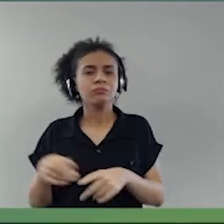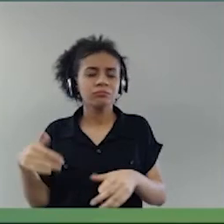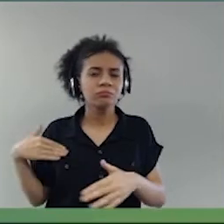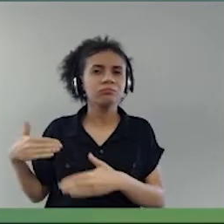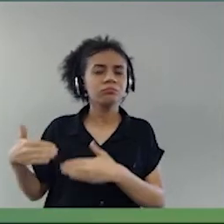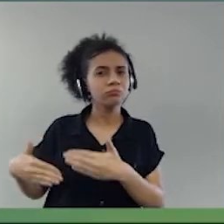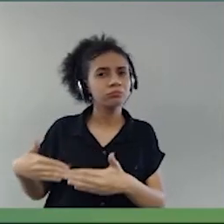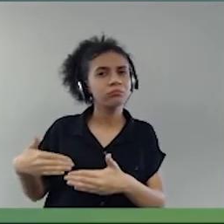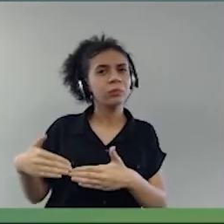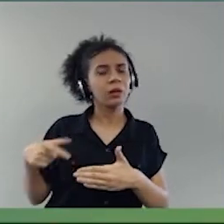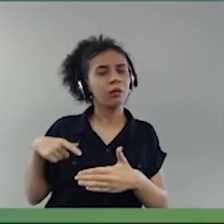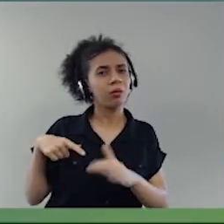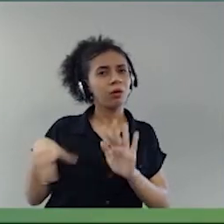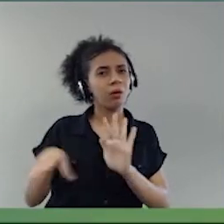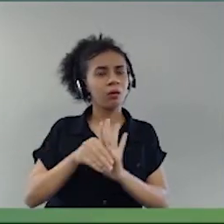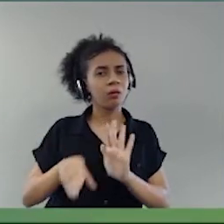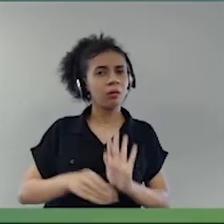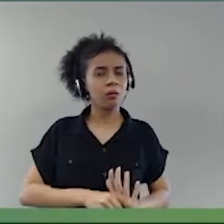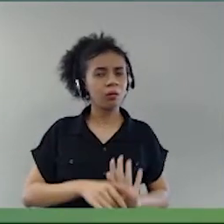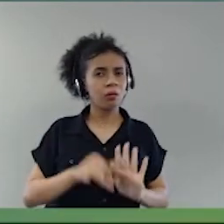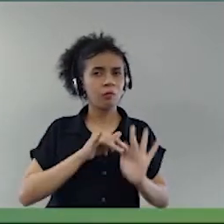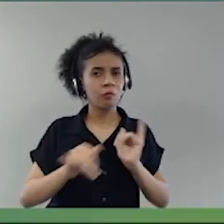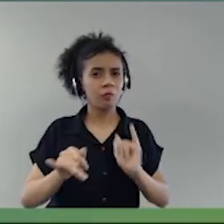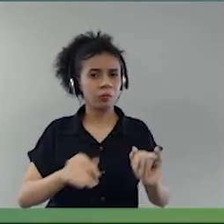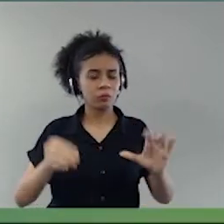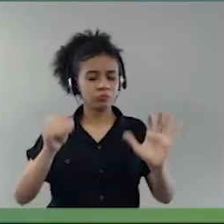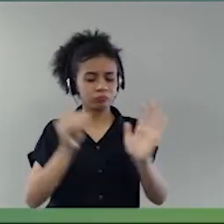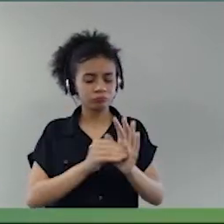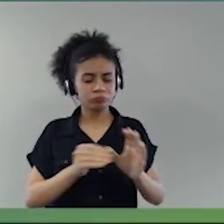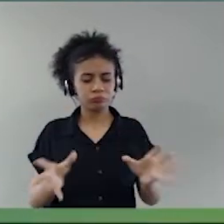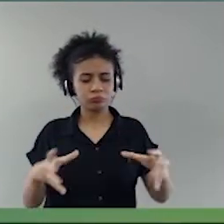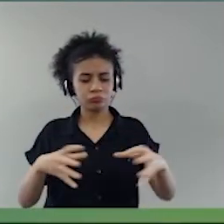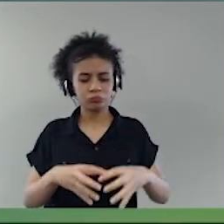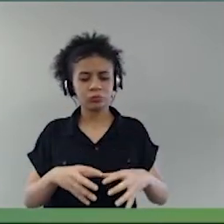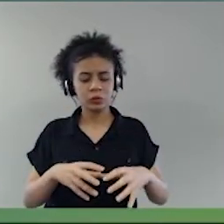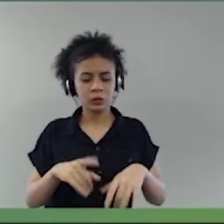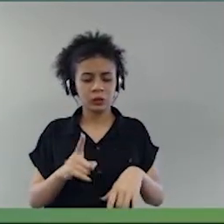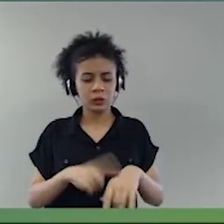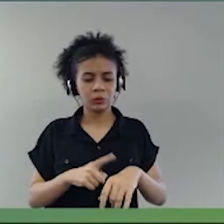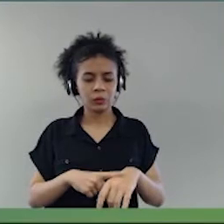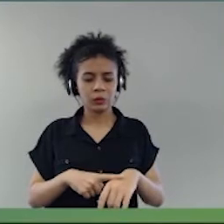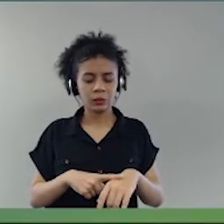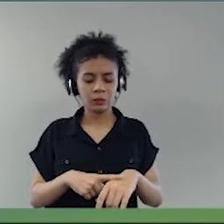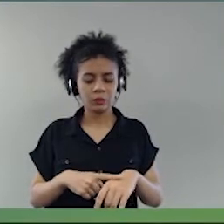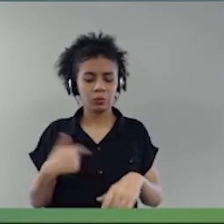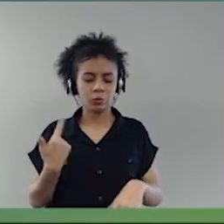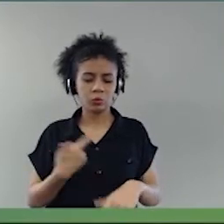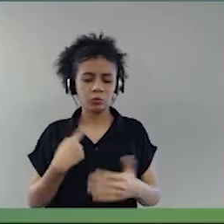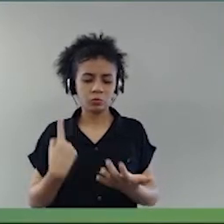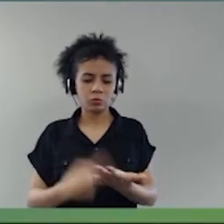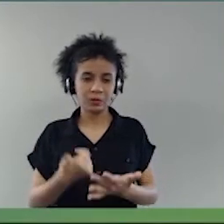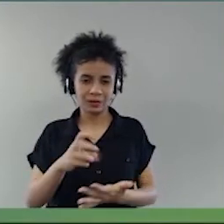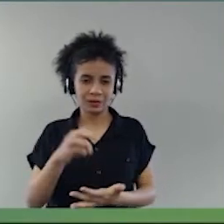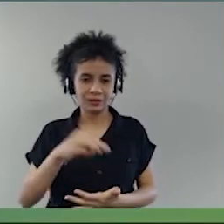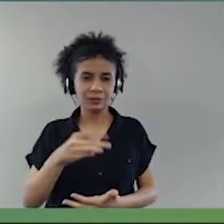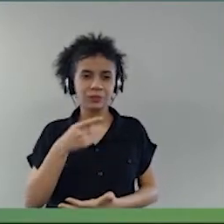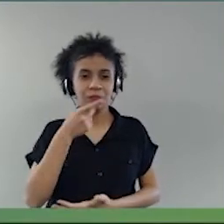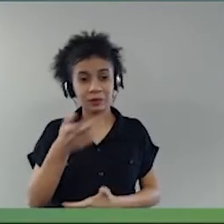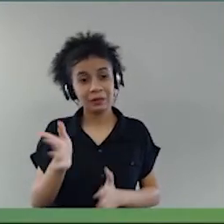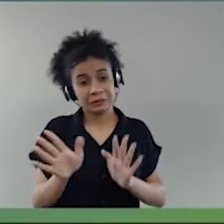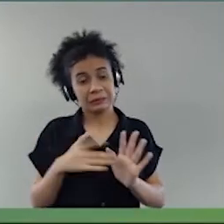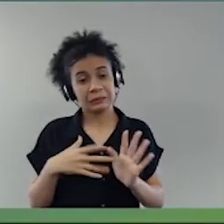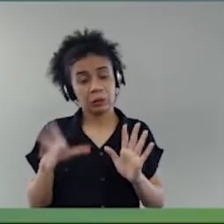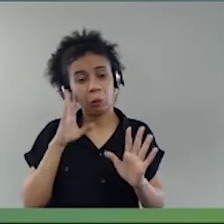tentando colocar esses elementos dentro de um cenário. Nós combinamos 15 minutos de fala, então